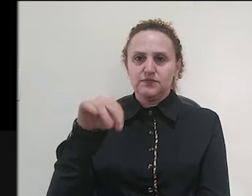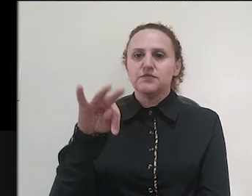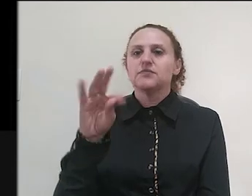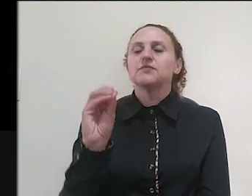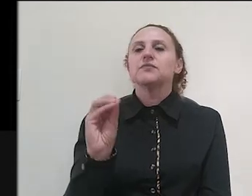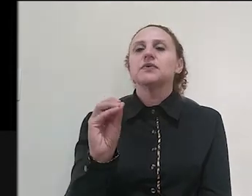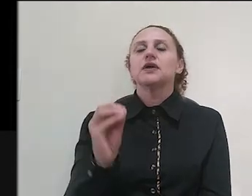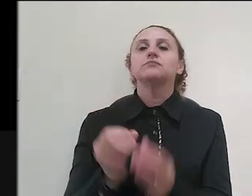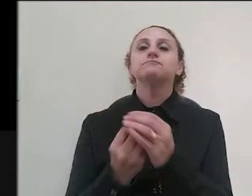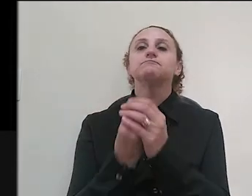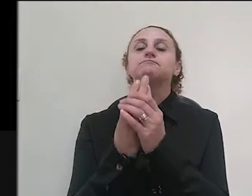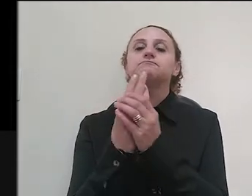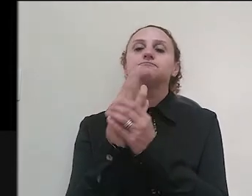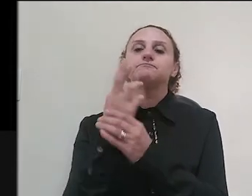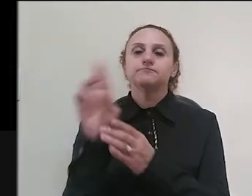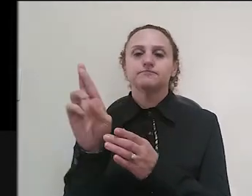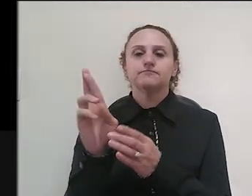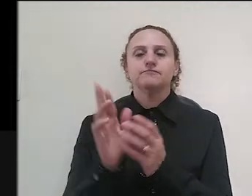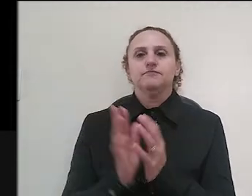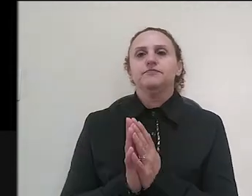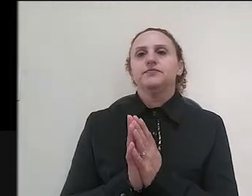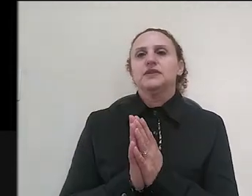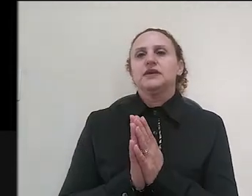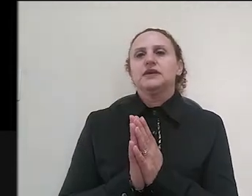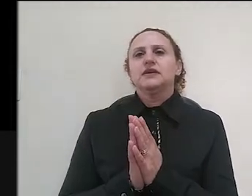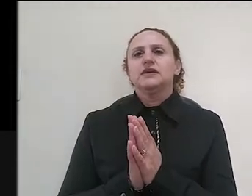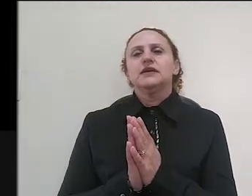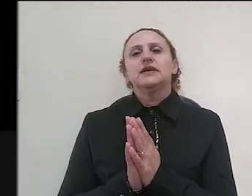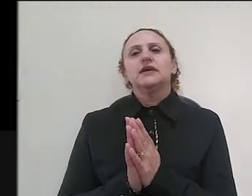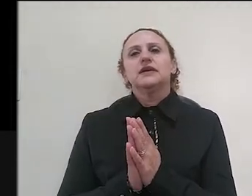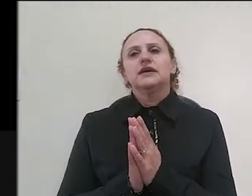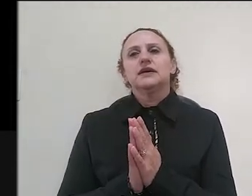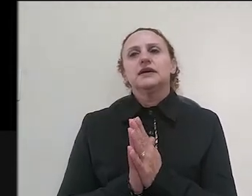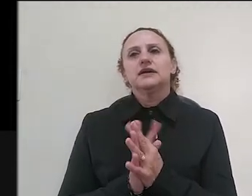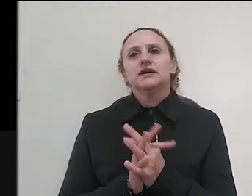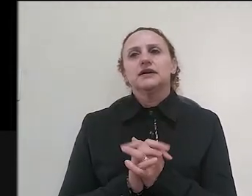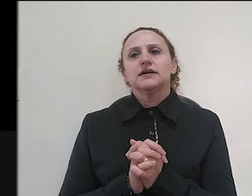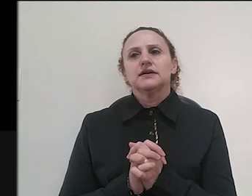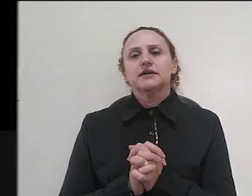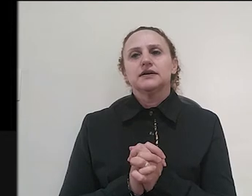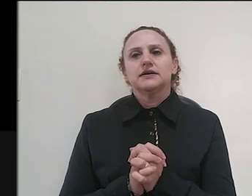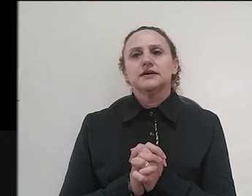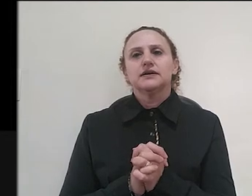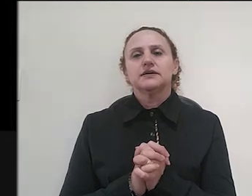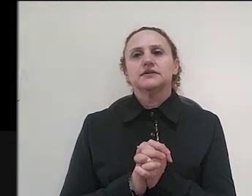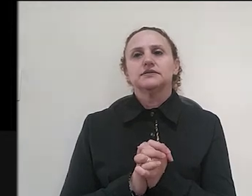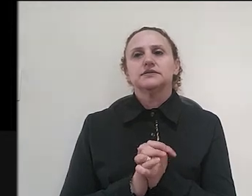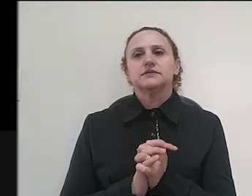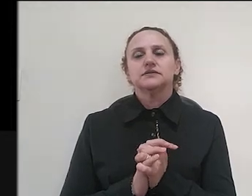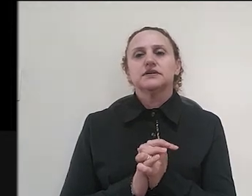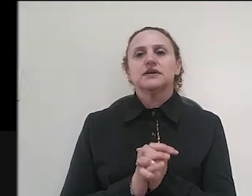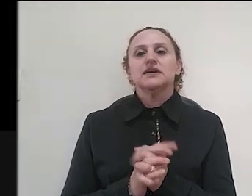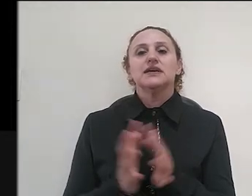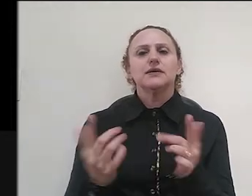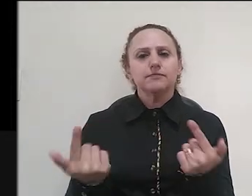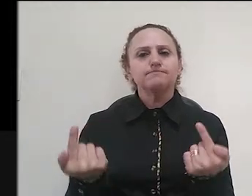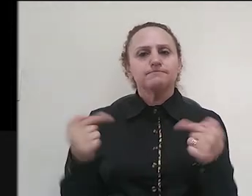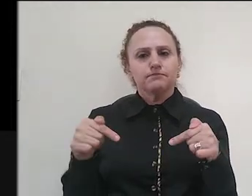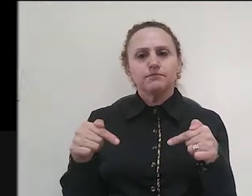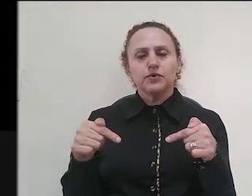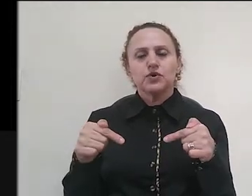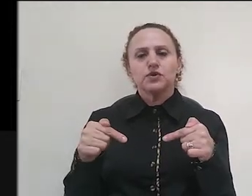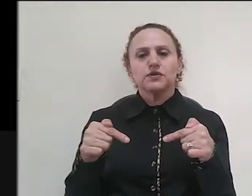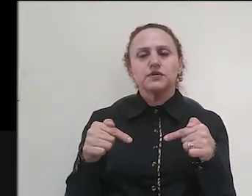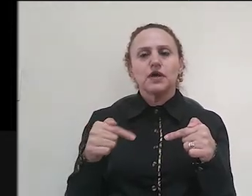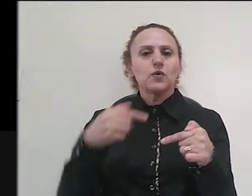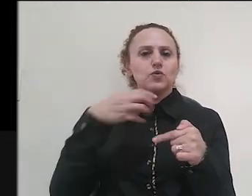como centro ao redor do qual gira o mundo. Esse antropocentrismo, oposto ao teocentrismo medieval, caracteriza o Renascimento,